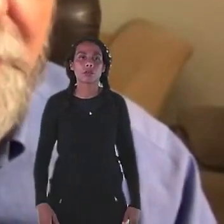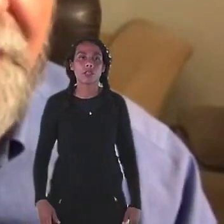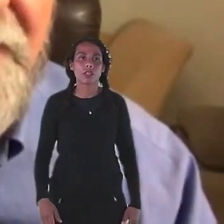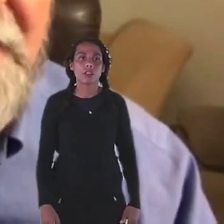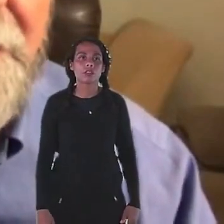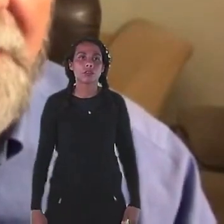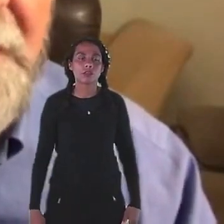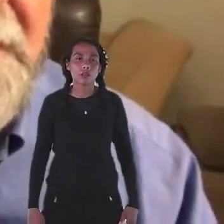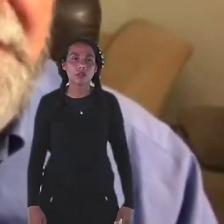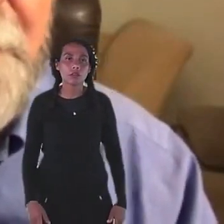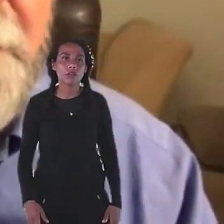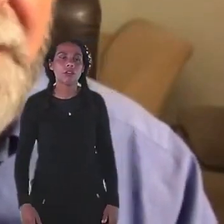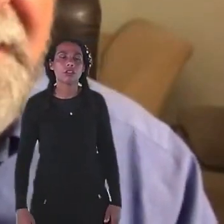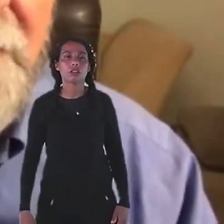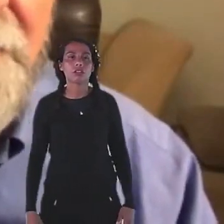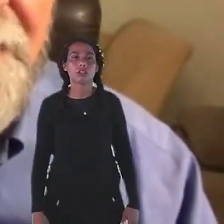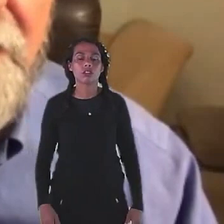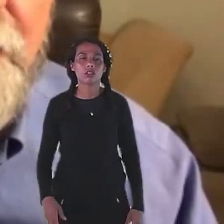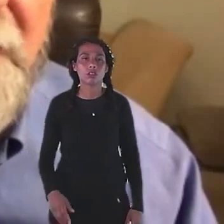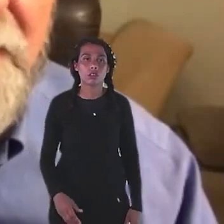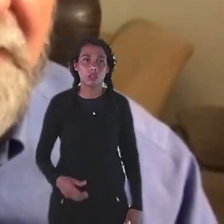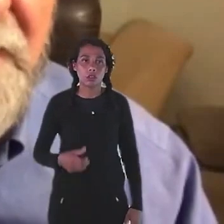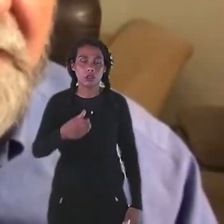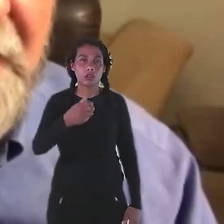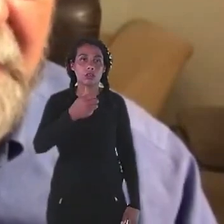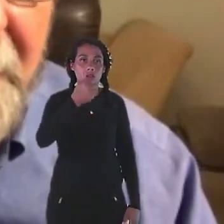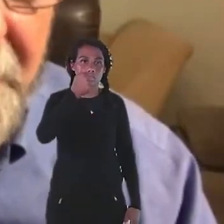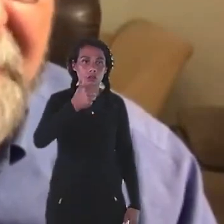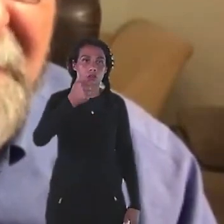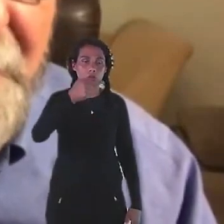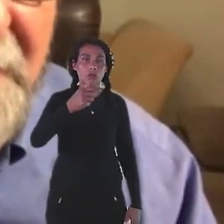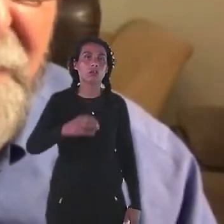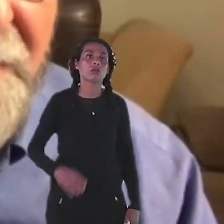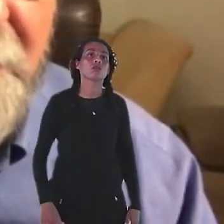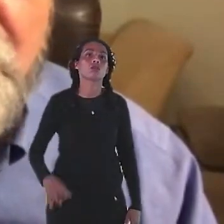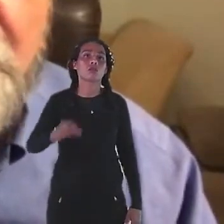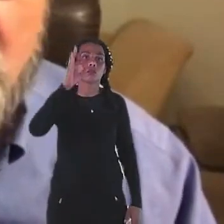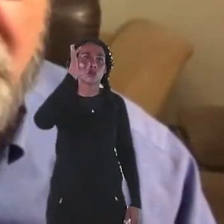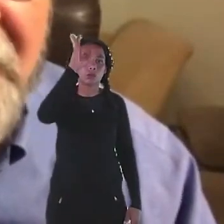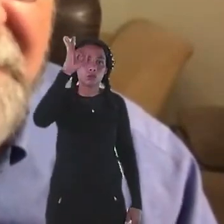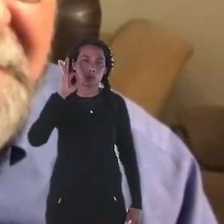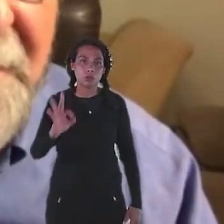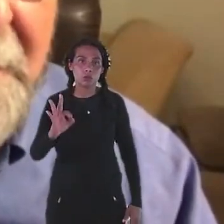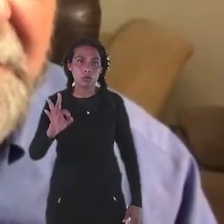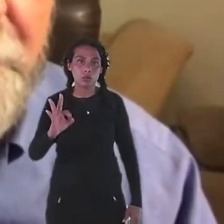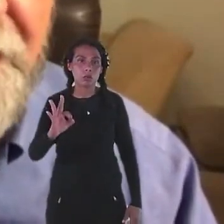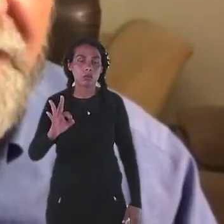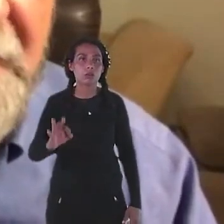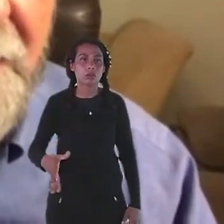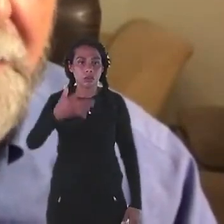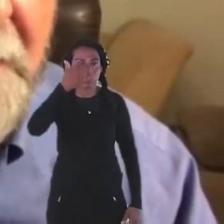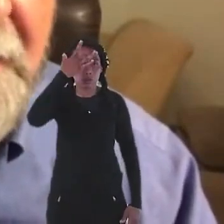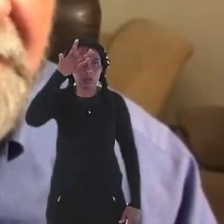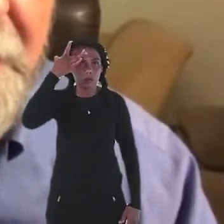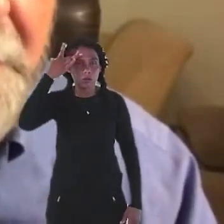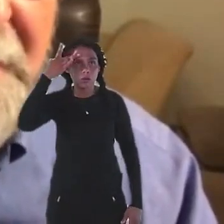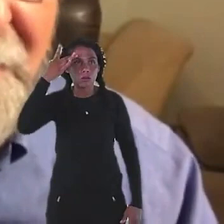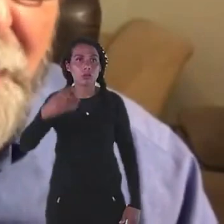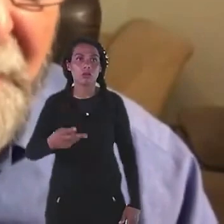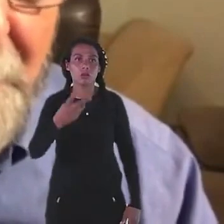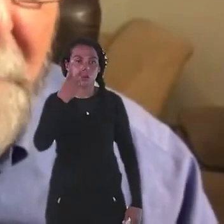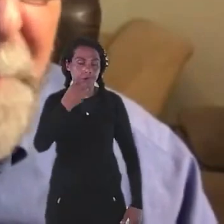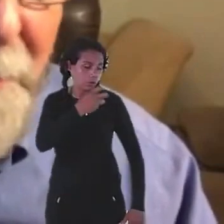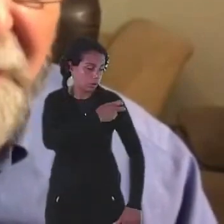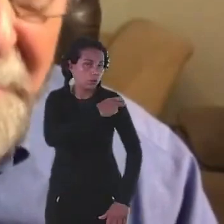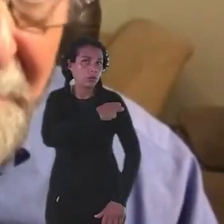com 12% da população com 2 doses recebidas. Nós estamos com um pouco mais de 30% de